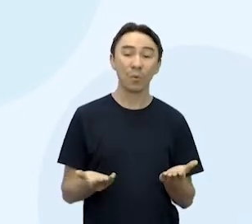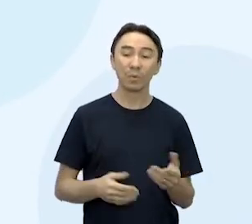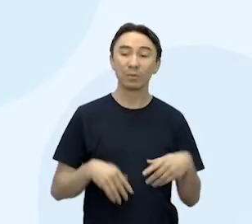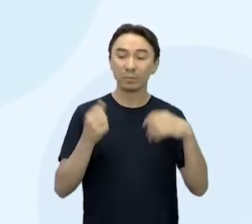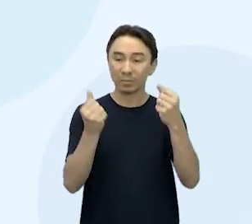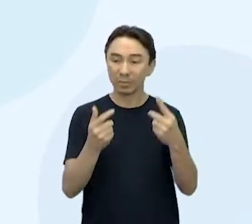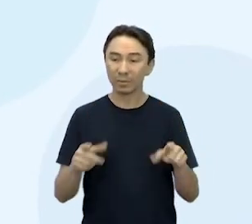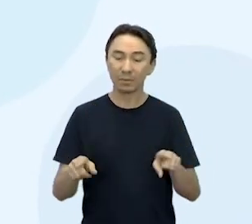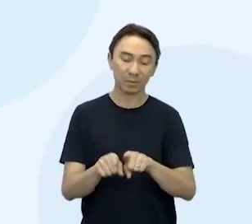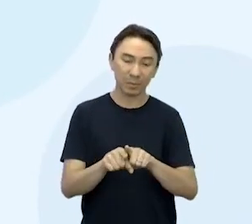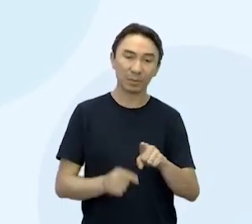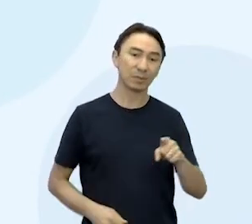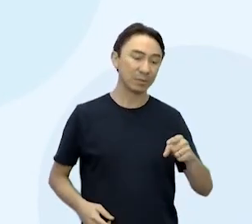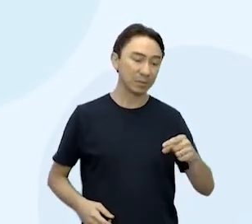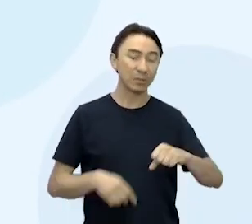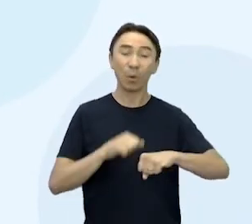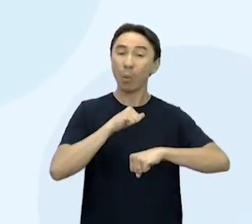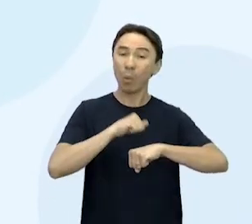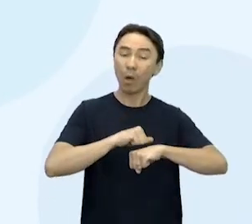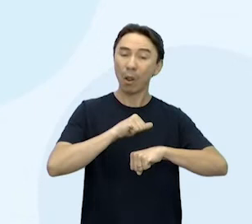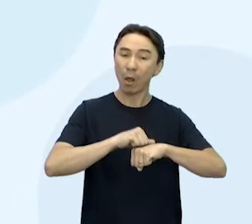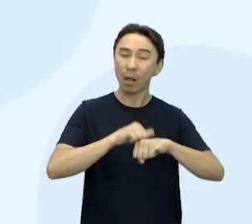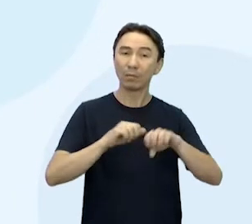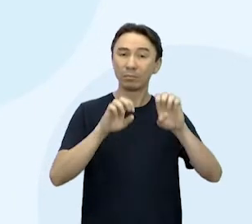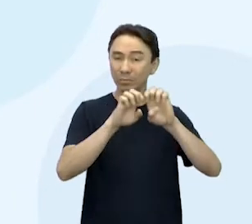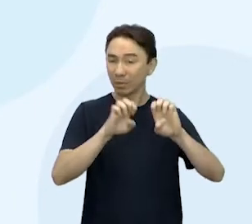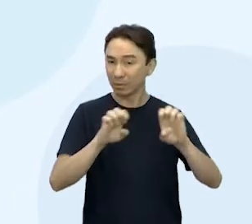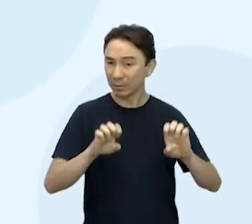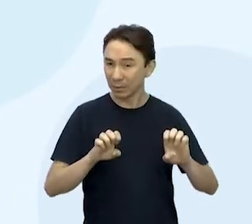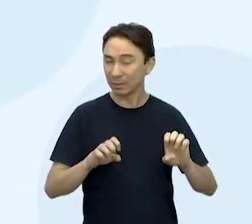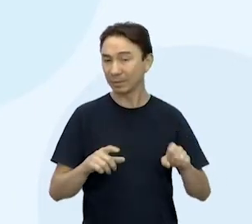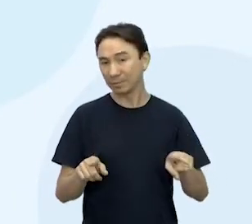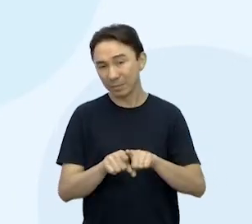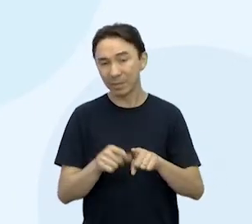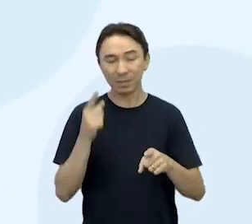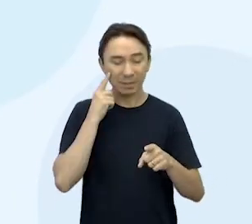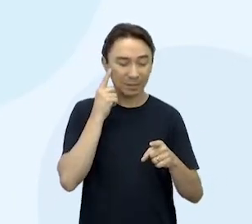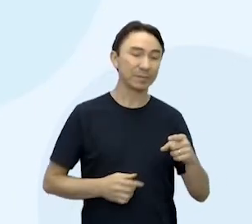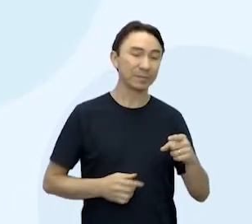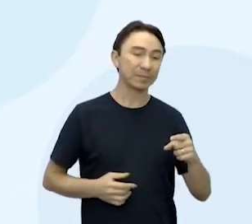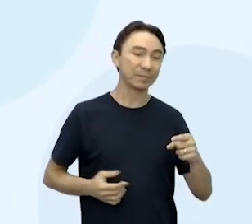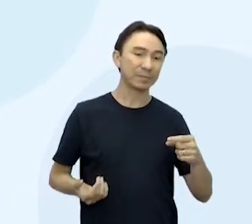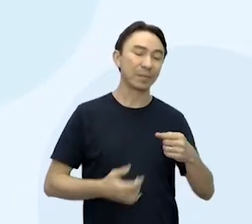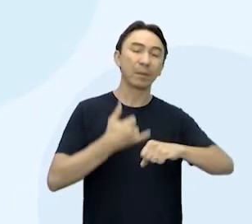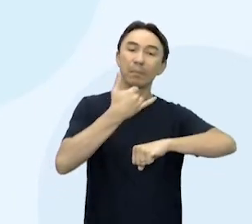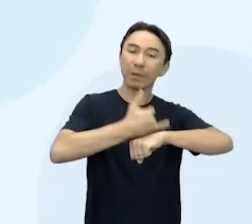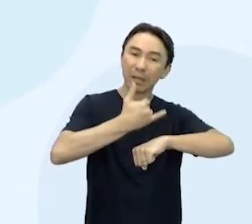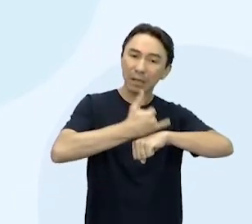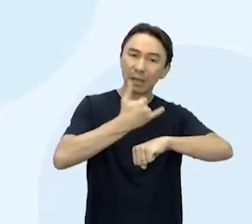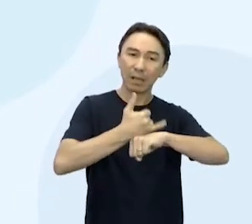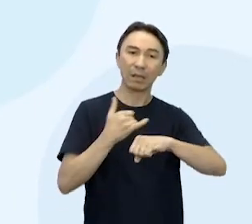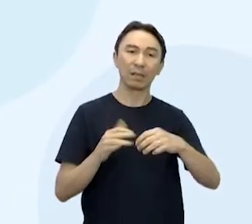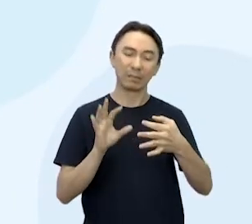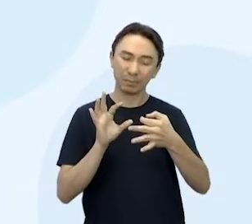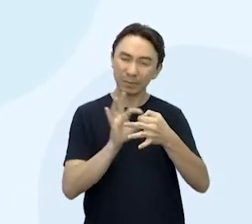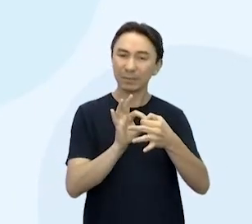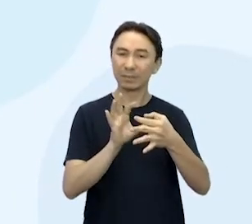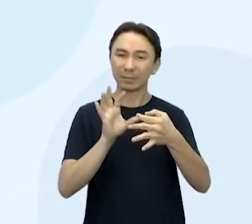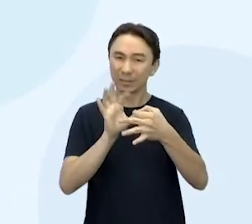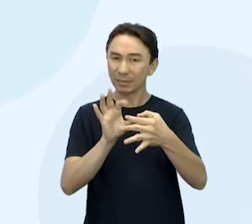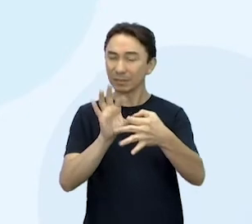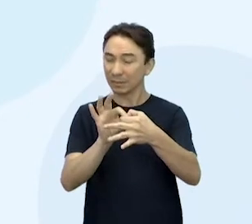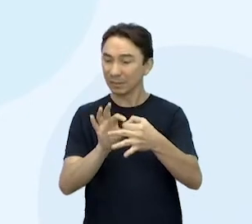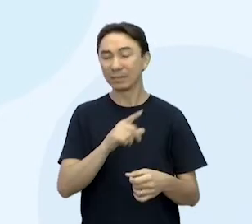vamos falar um pouquinho também das propriedades das ligas metálicas. Geometria molecular, interações intra